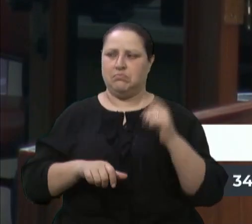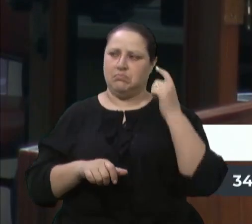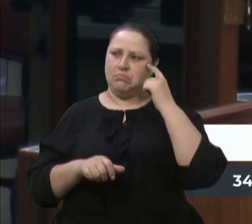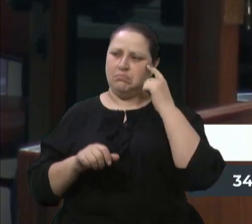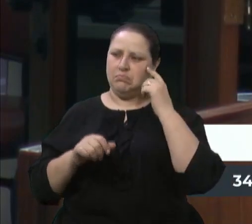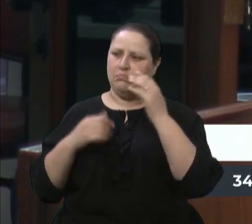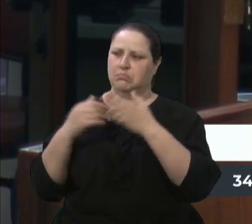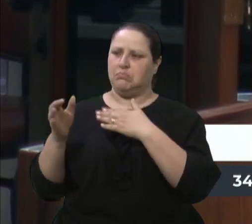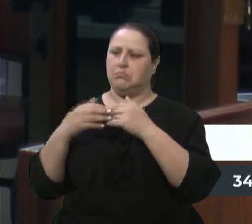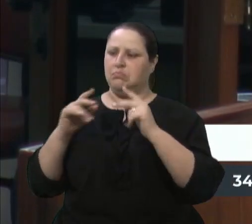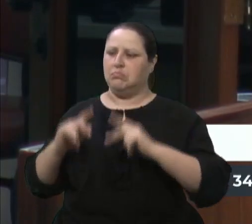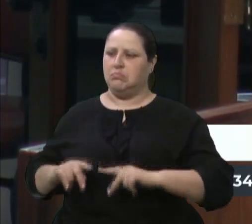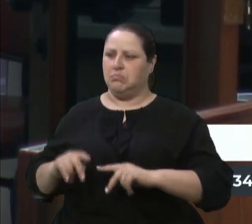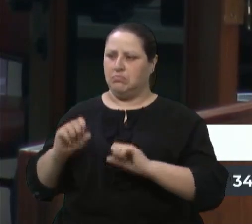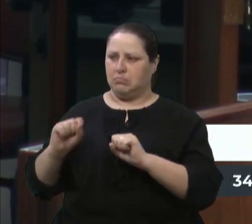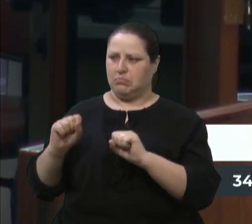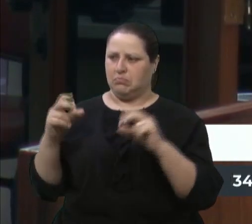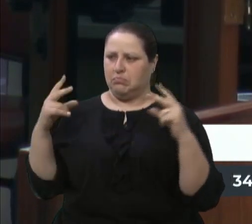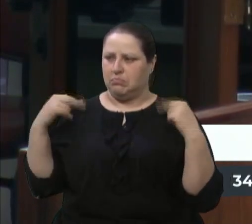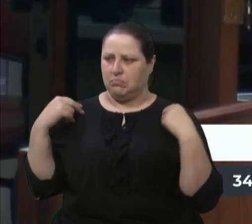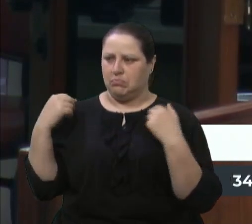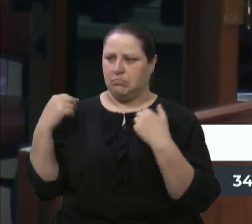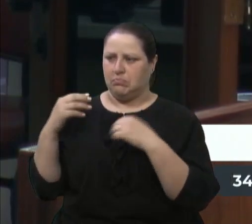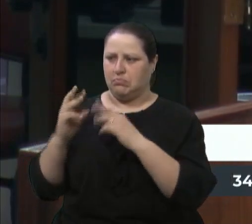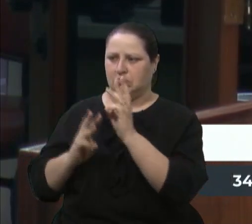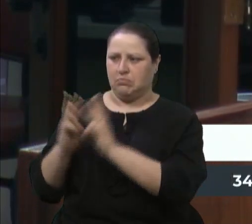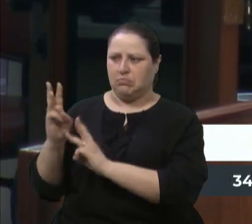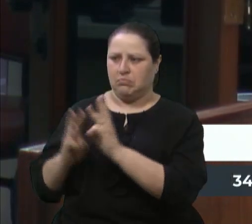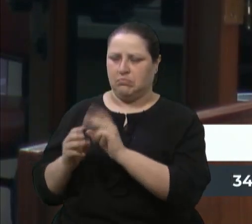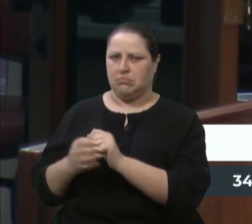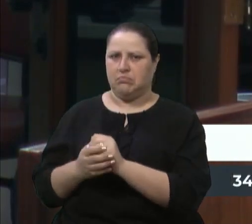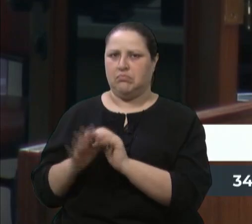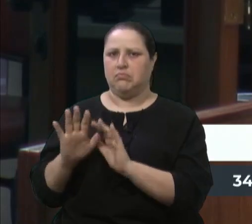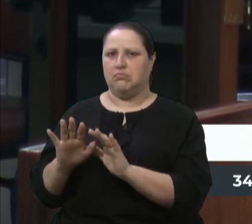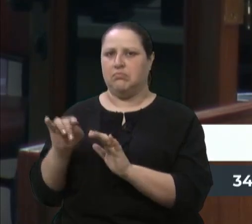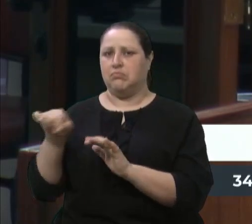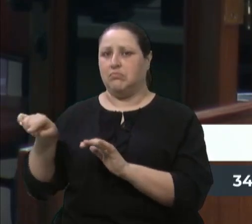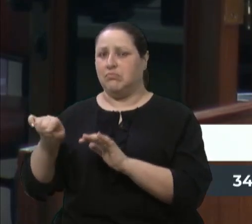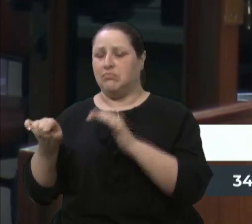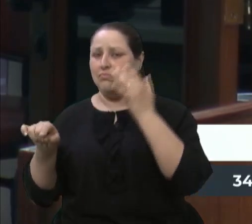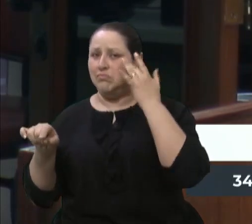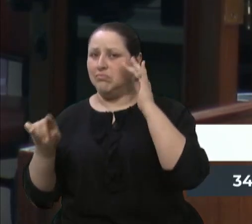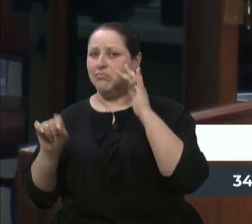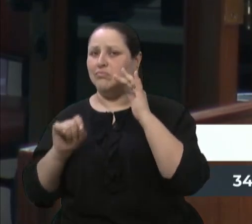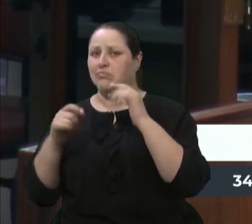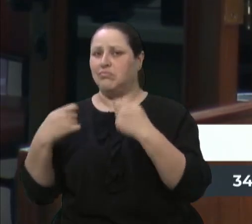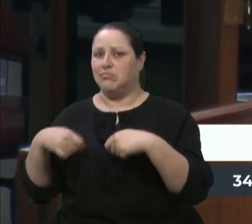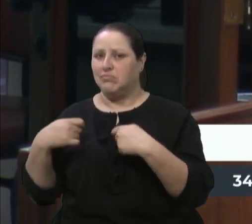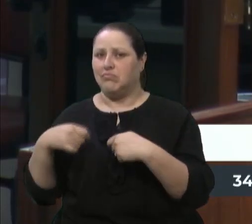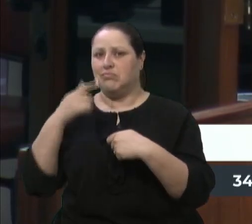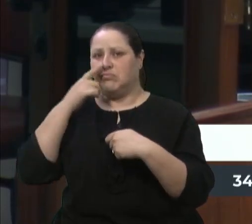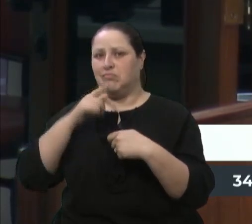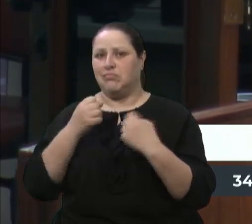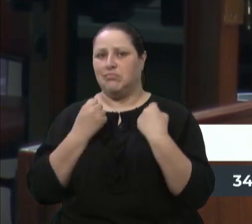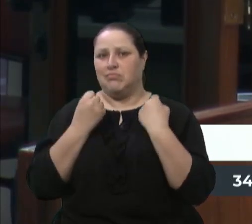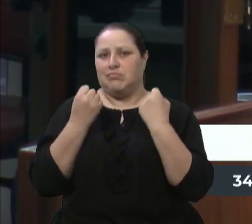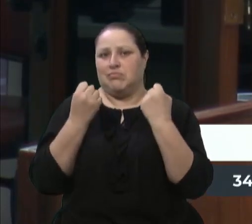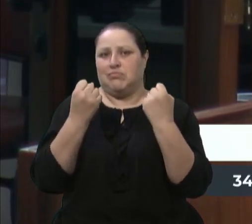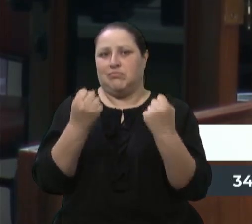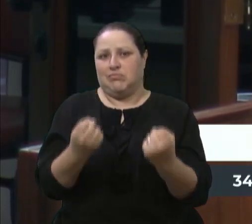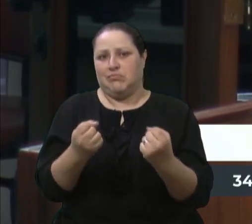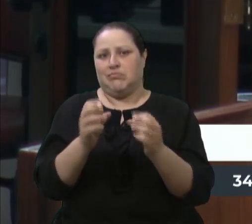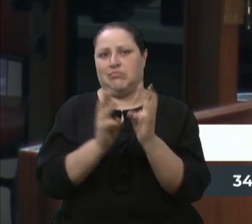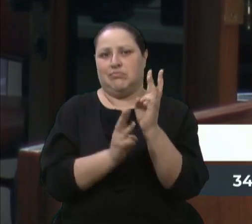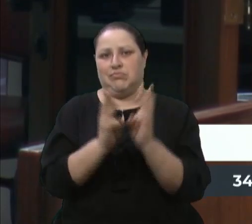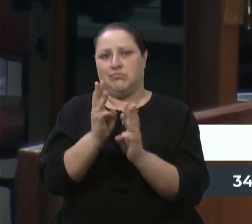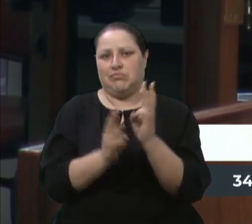tem conhecimento do que precisa para dirigir ou para guiar um transporte tão importante para a nossa Caxias